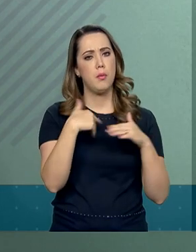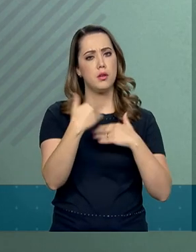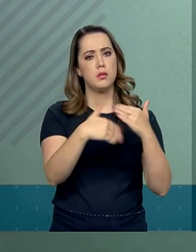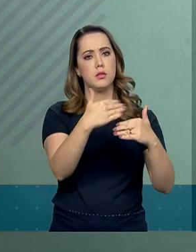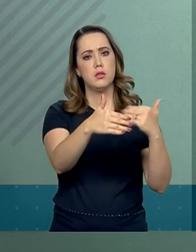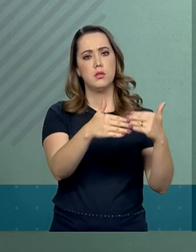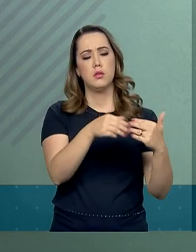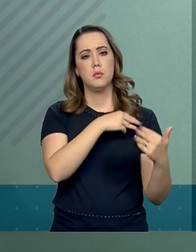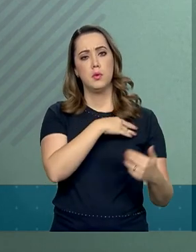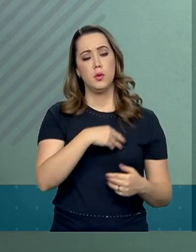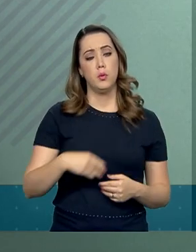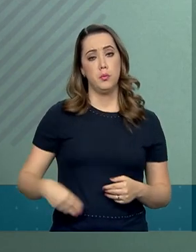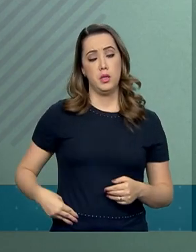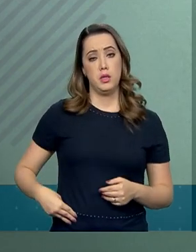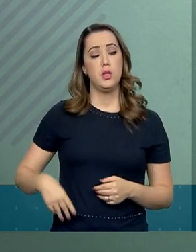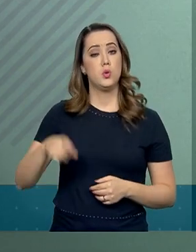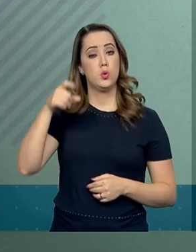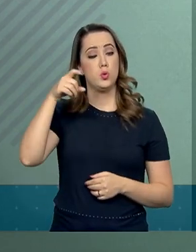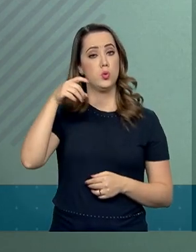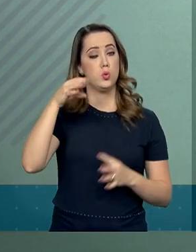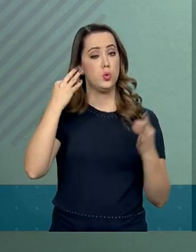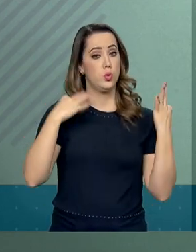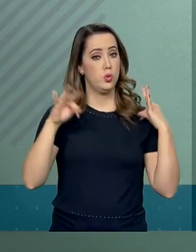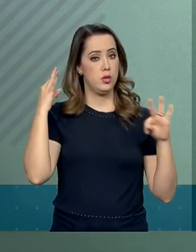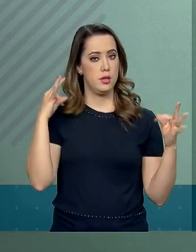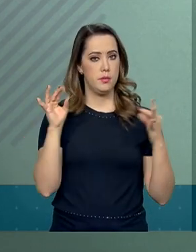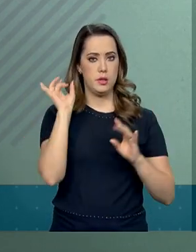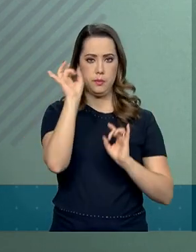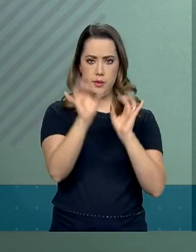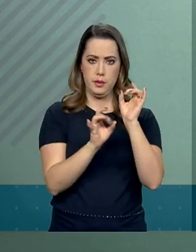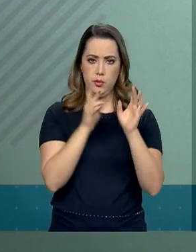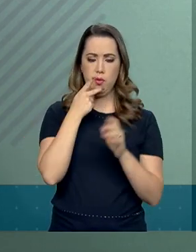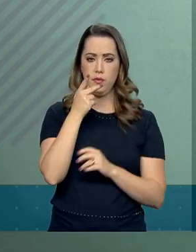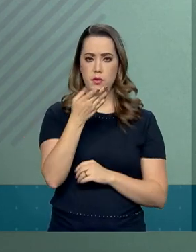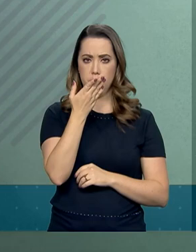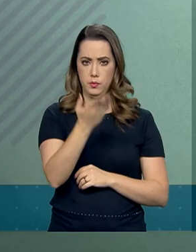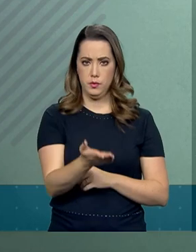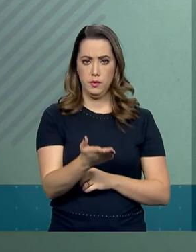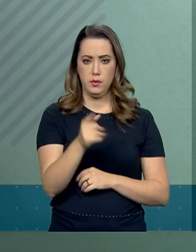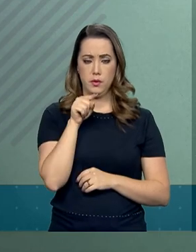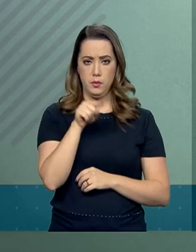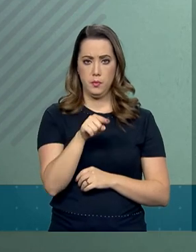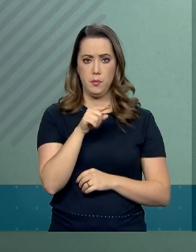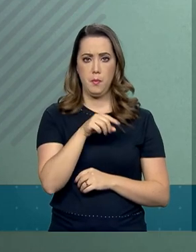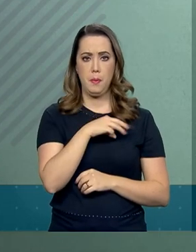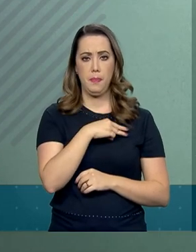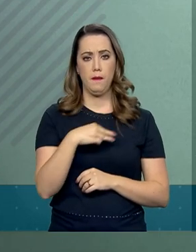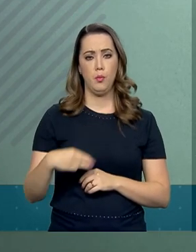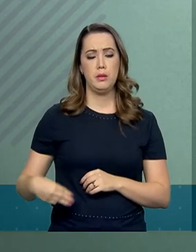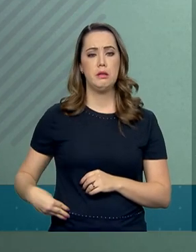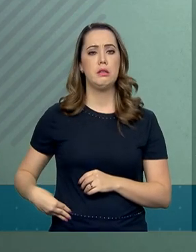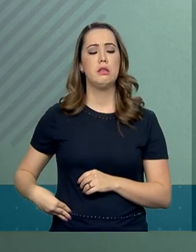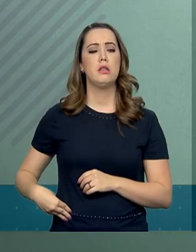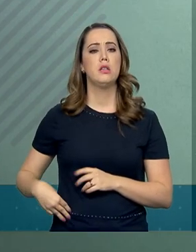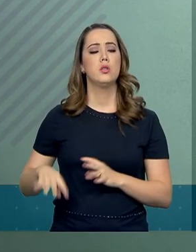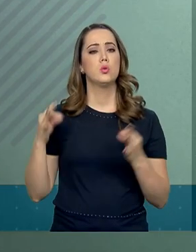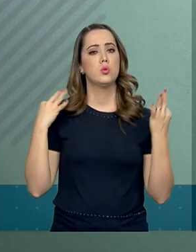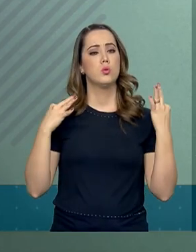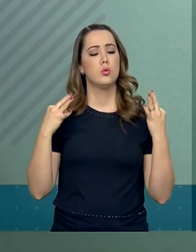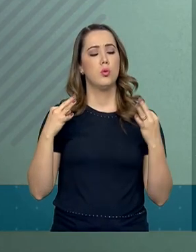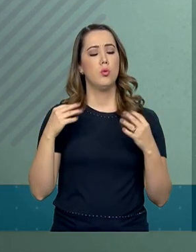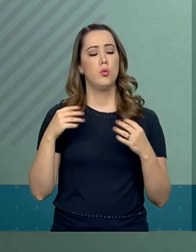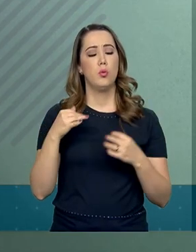pelo ministro do turismo e especialmente sobre o caso por você citado ele aguarda as investigações da polícia federal